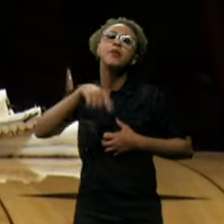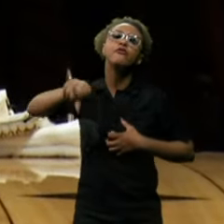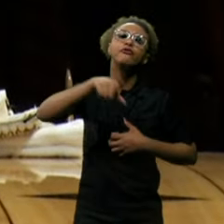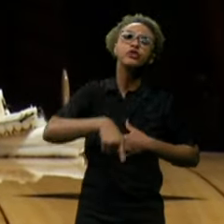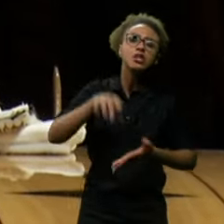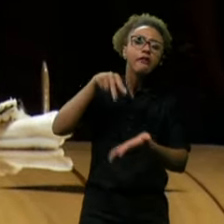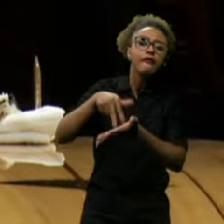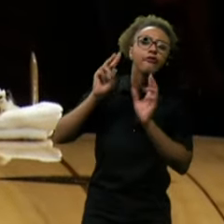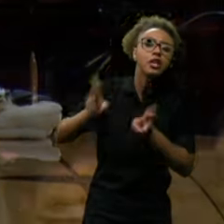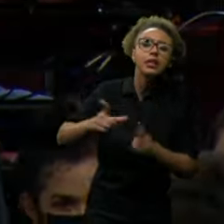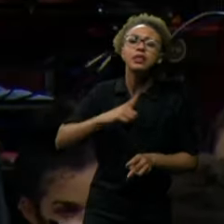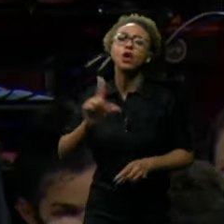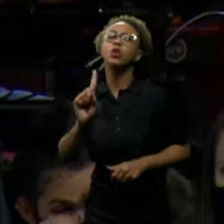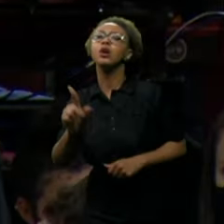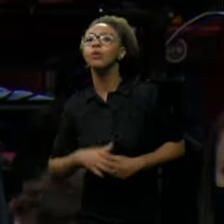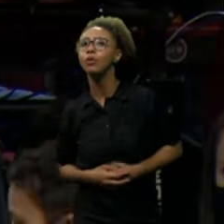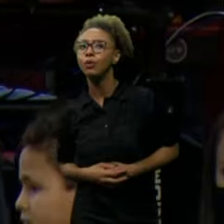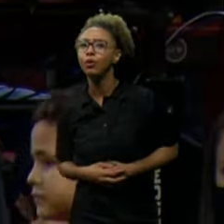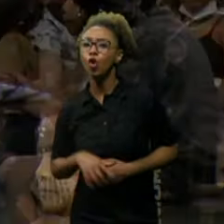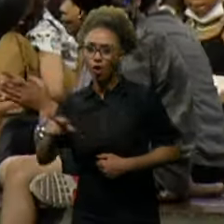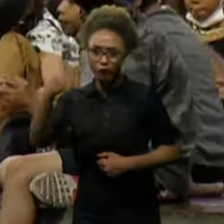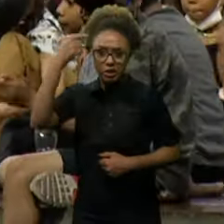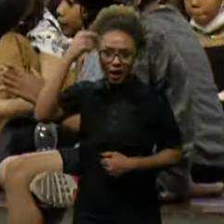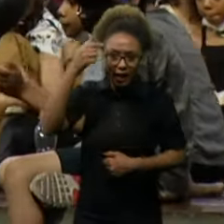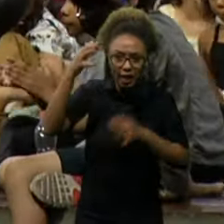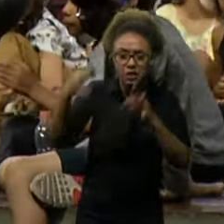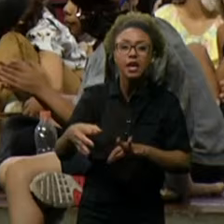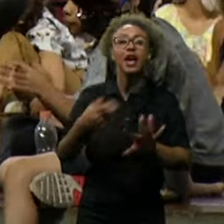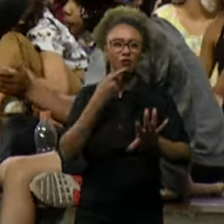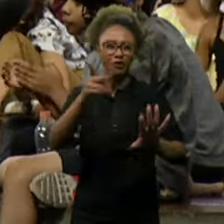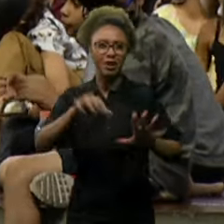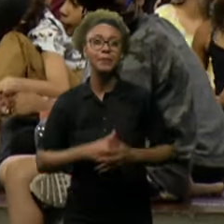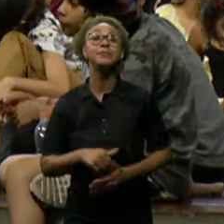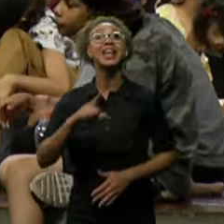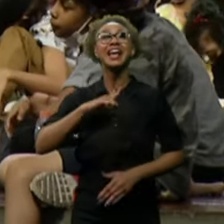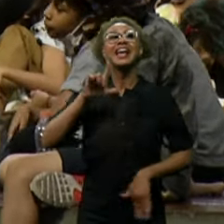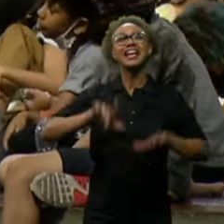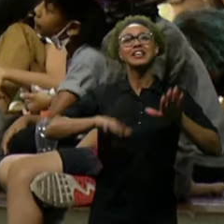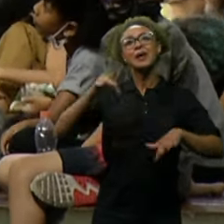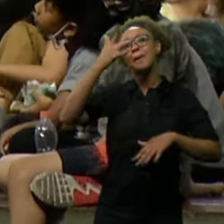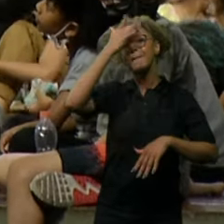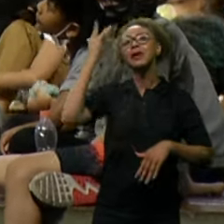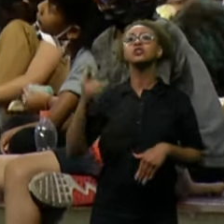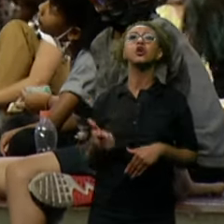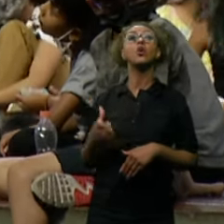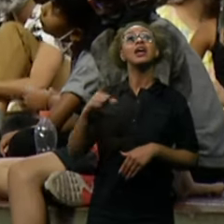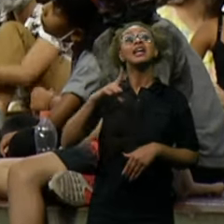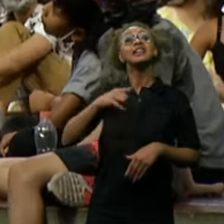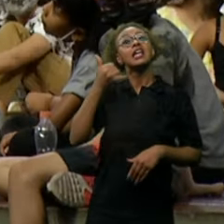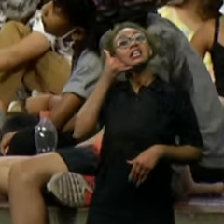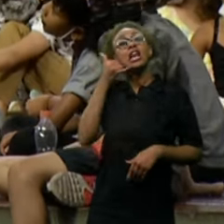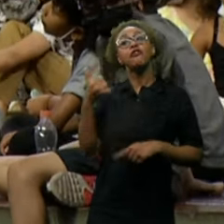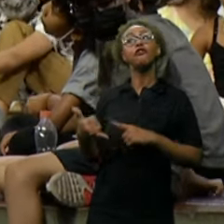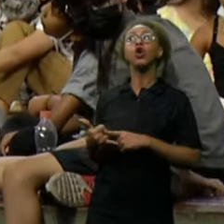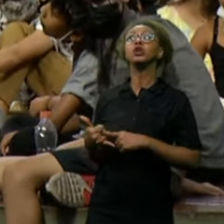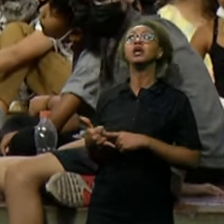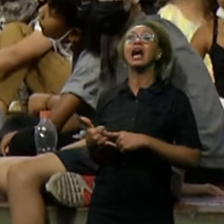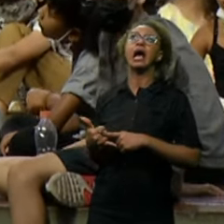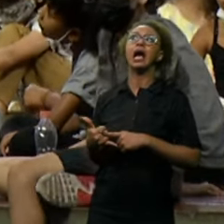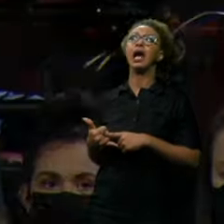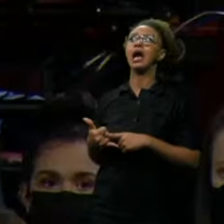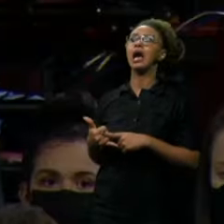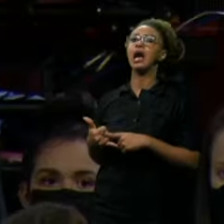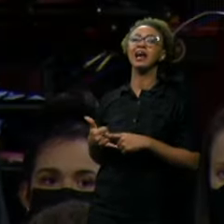tão firme no lugar se tua base eu vou falar bem rasgado tem gente aqui que guarda um númerozinho de alguém esperando o dia da fraqueza para